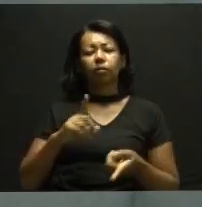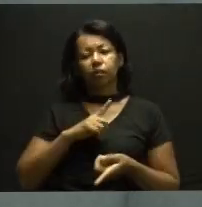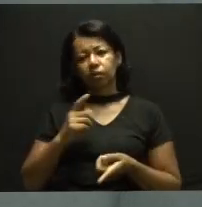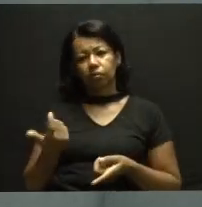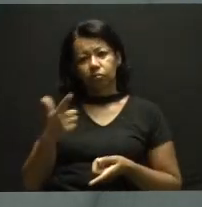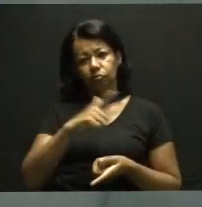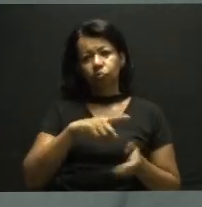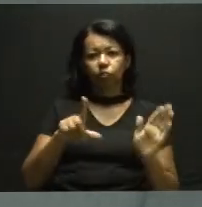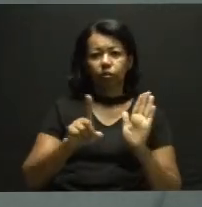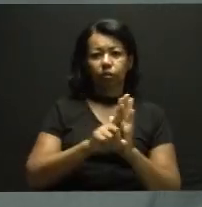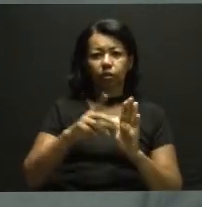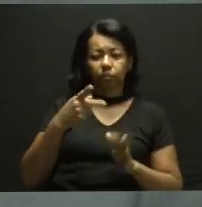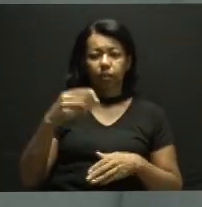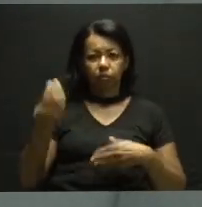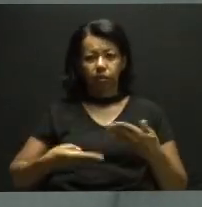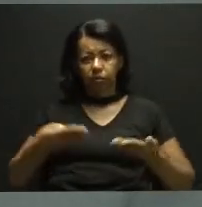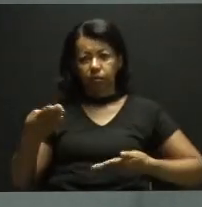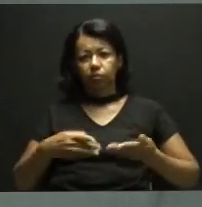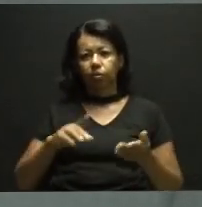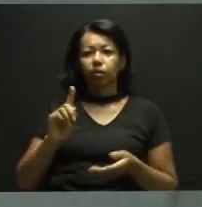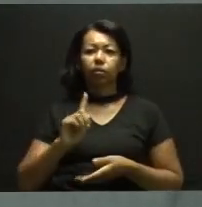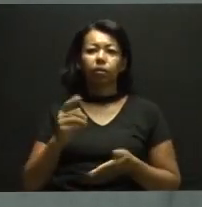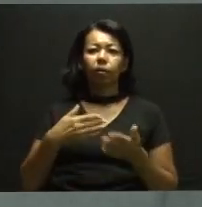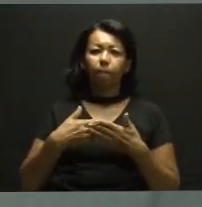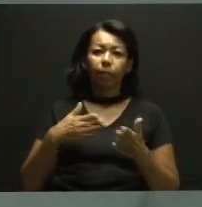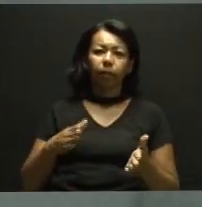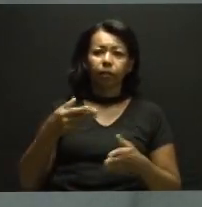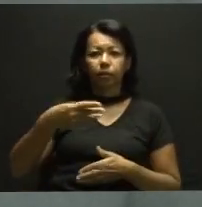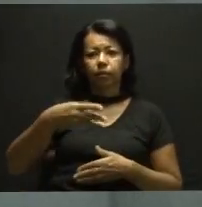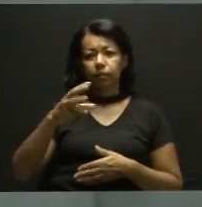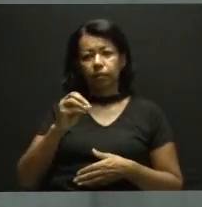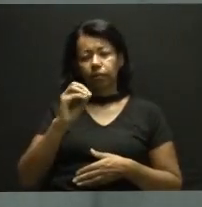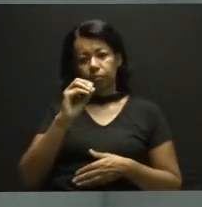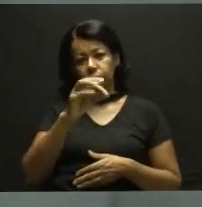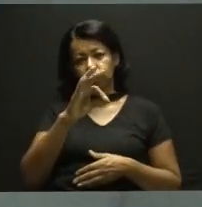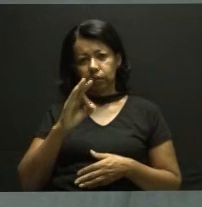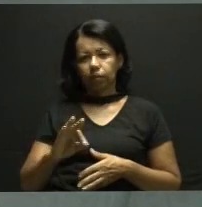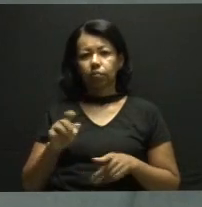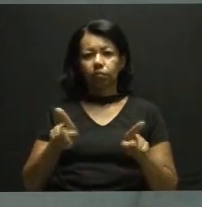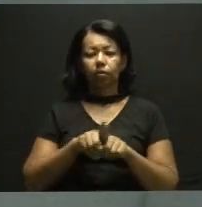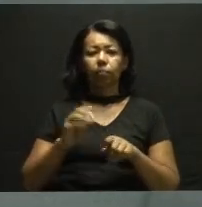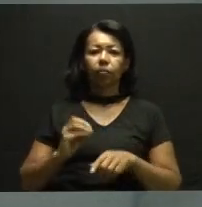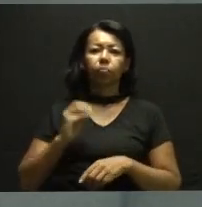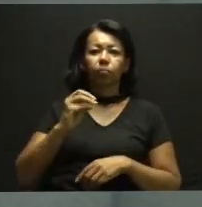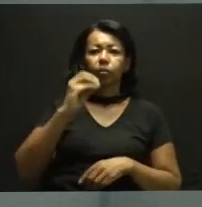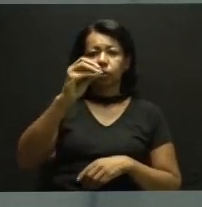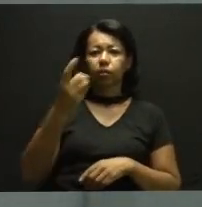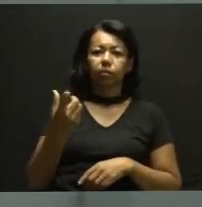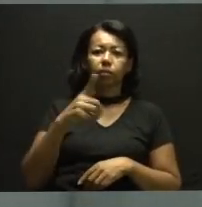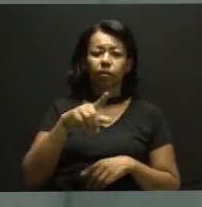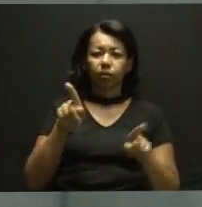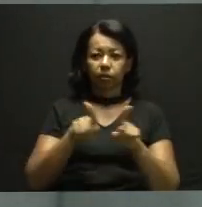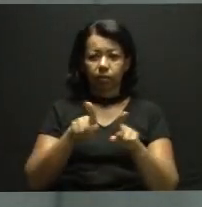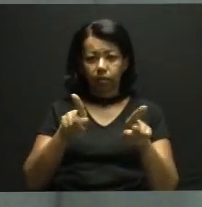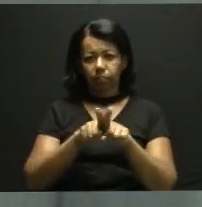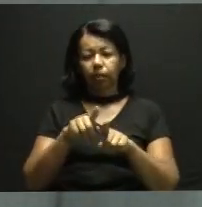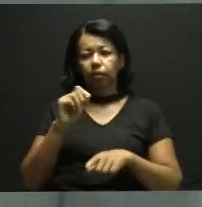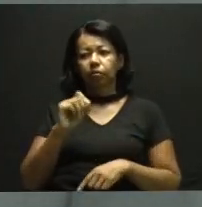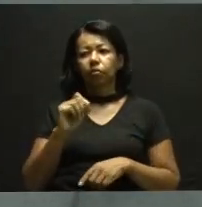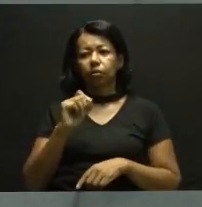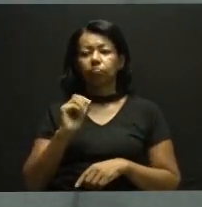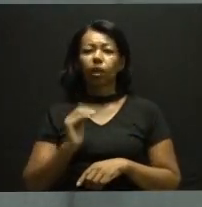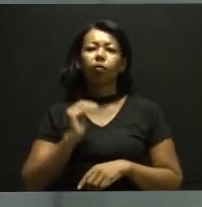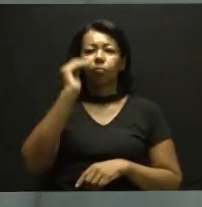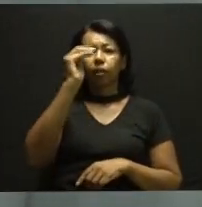legais para que os servidores público não perca esses 30% também a progressão não é deles também projeção de de